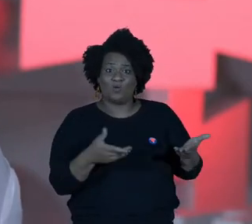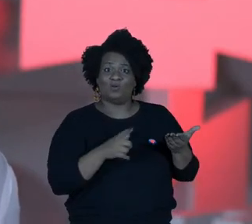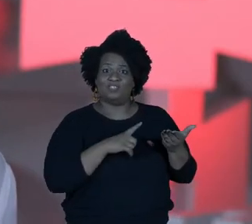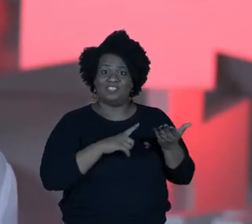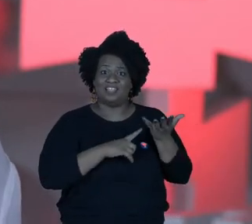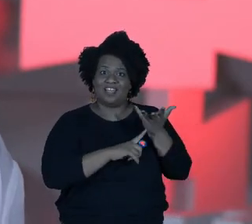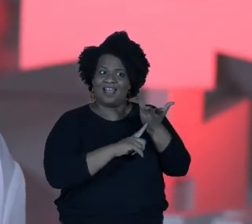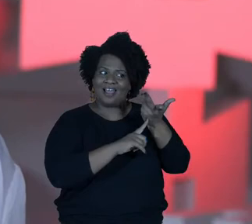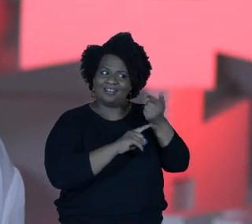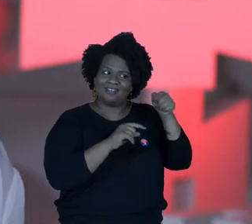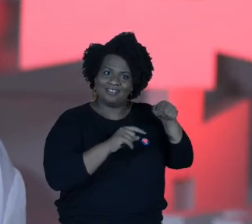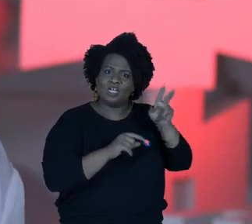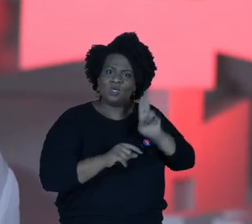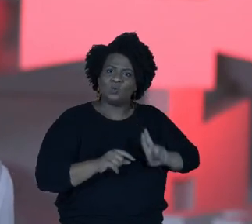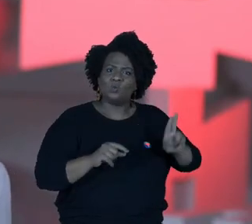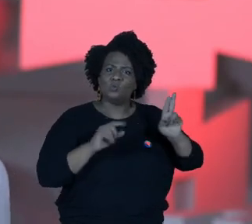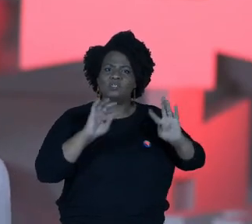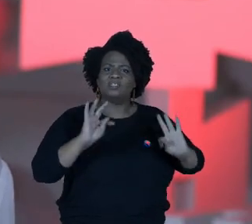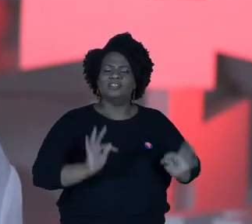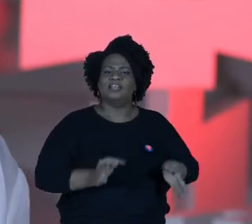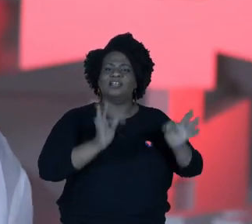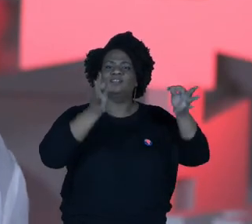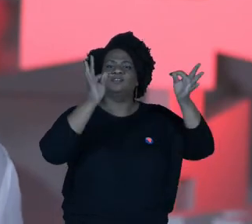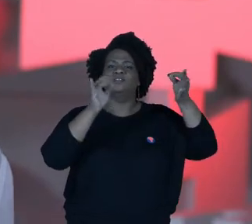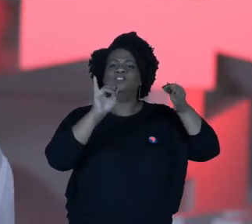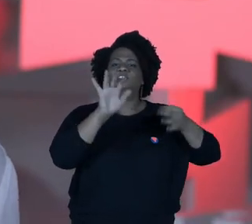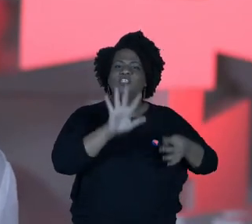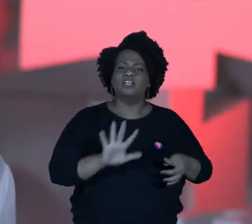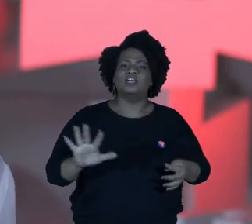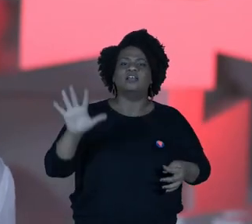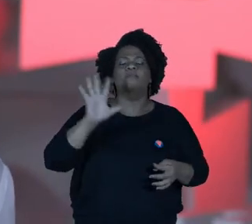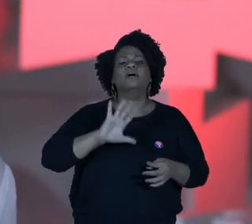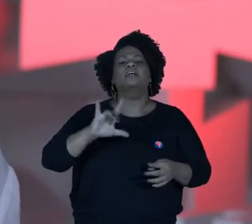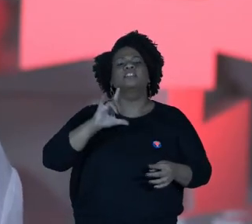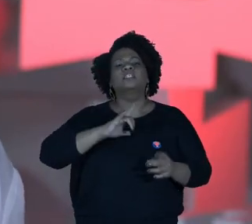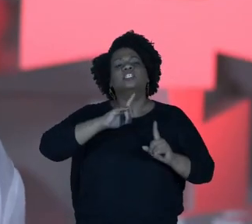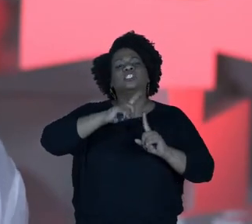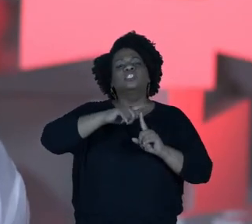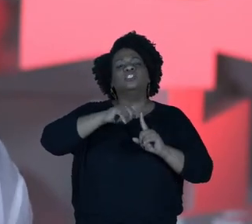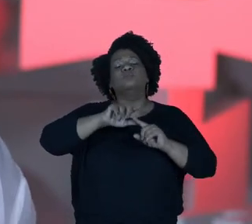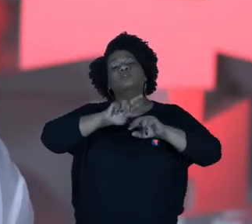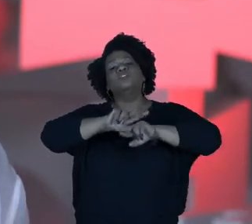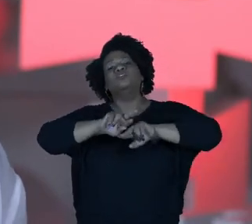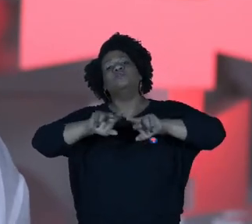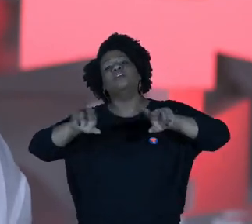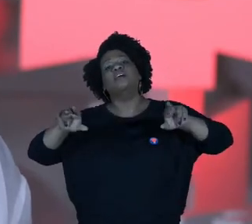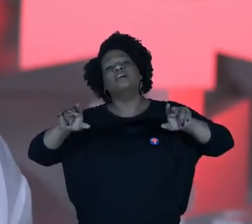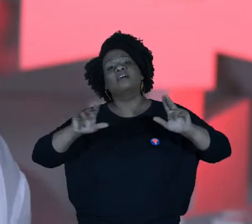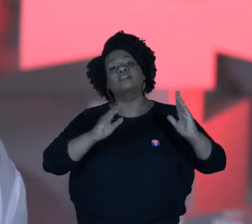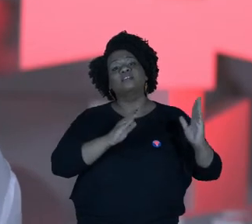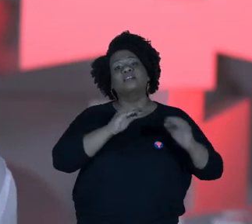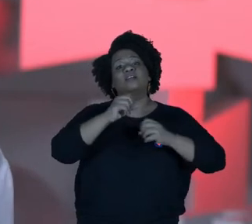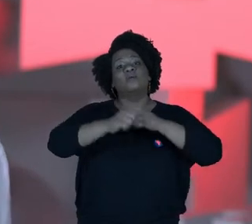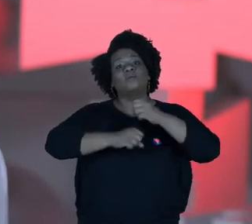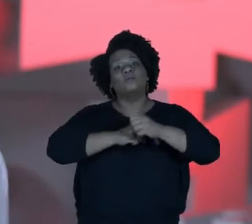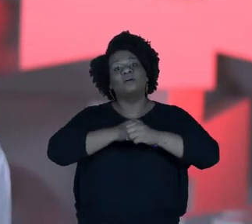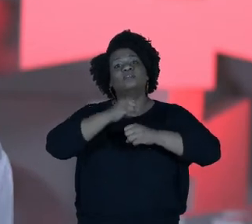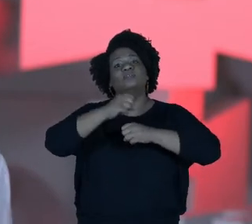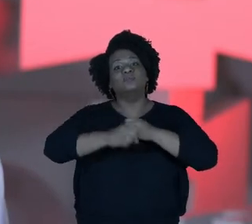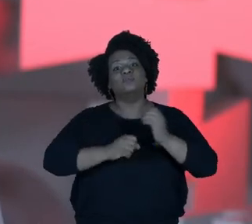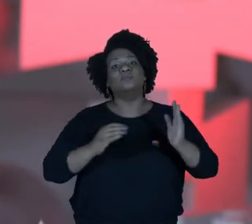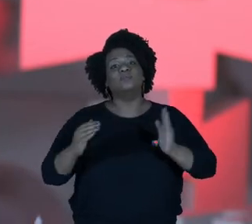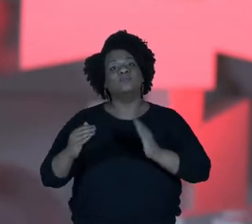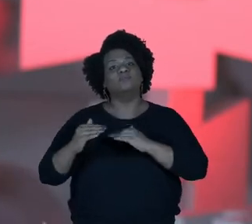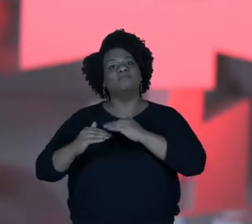tecnologias, onde transitam imagens de todo tipo, migram de um de um meio para outro na construção